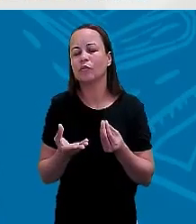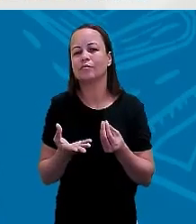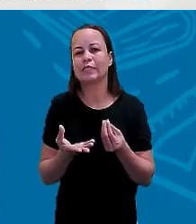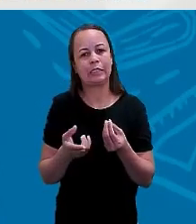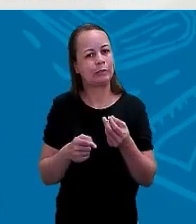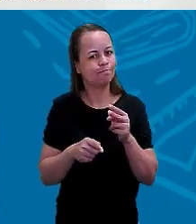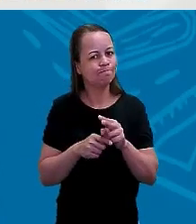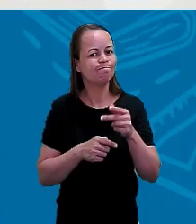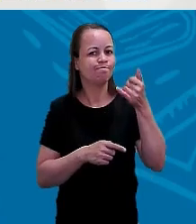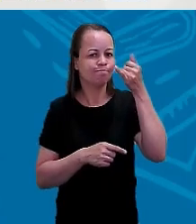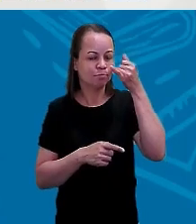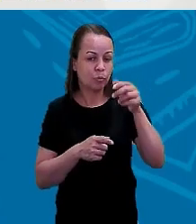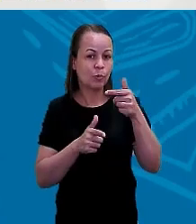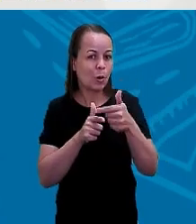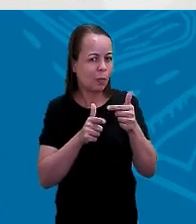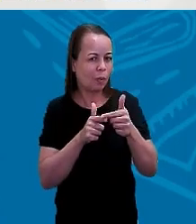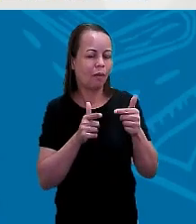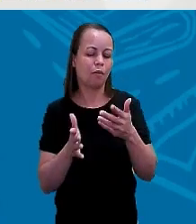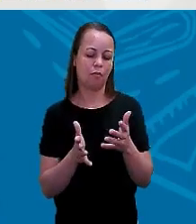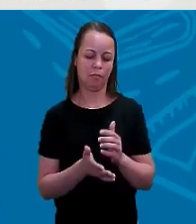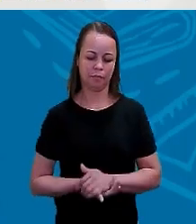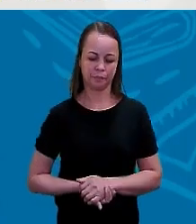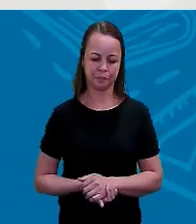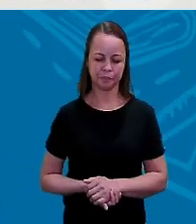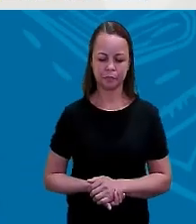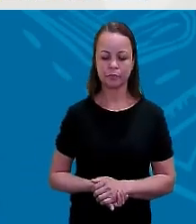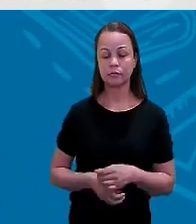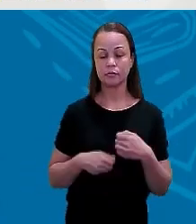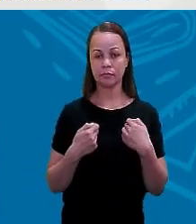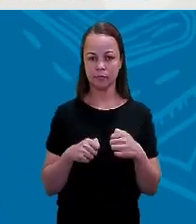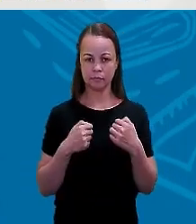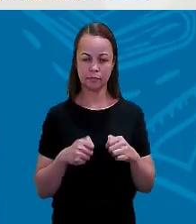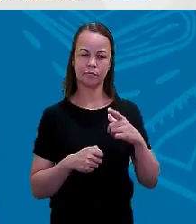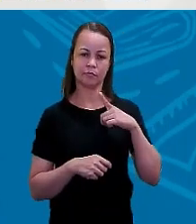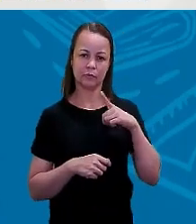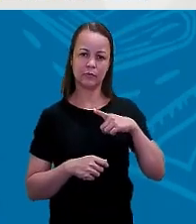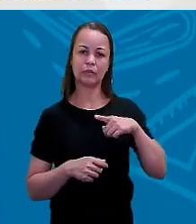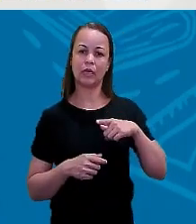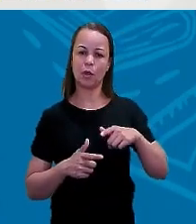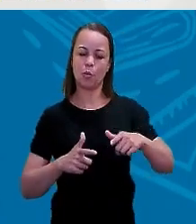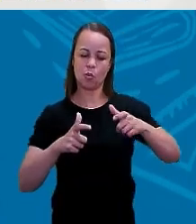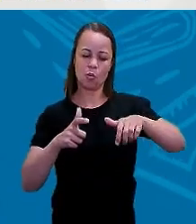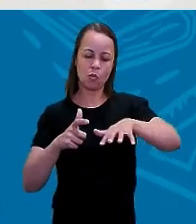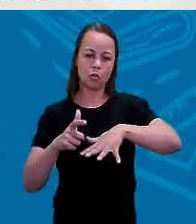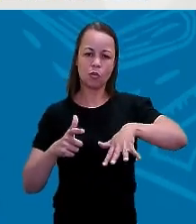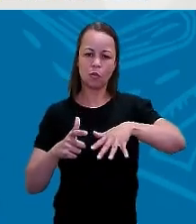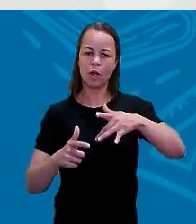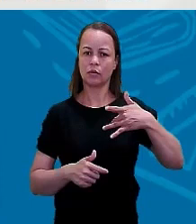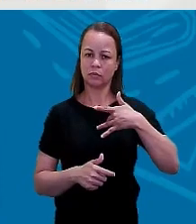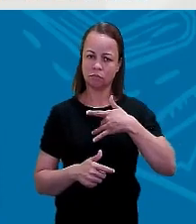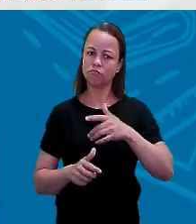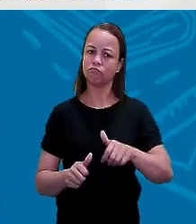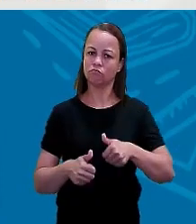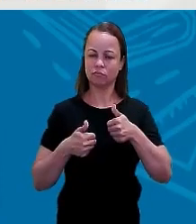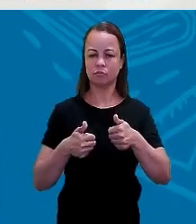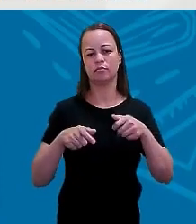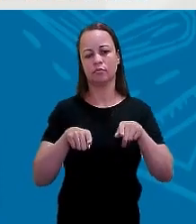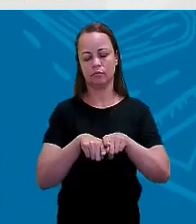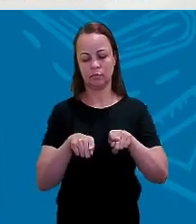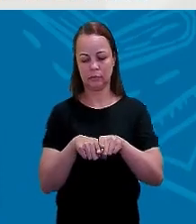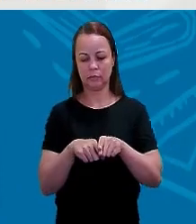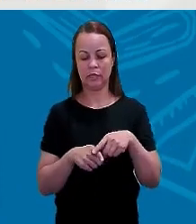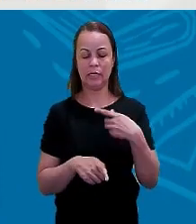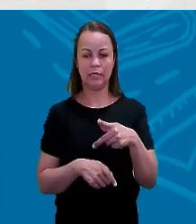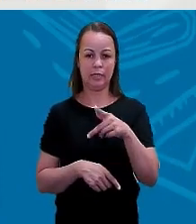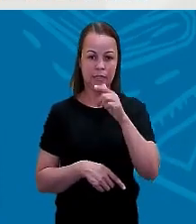Comprometida, tá certo? Porque nós precisamos de um ambiente limpo, de um ambiente saudável. E essa coleta de lixo, ela